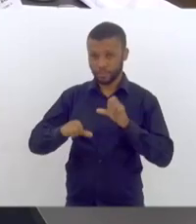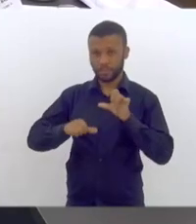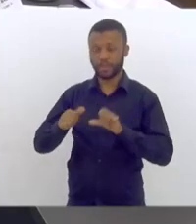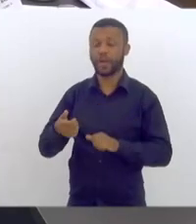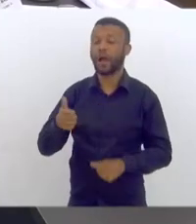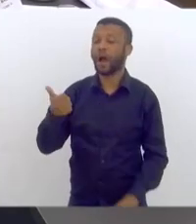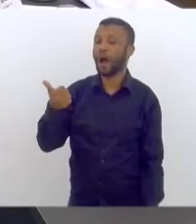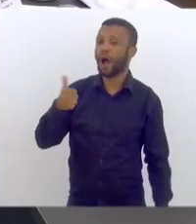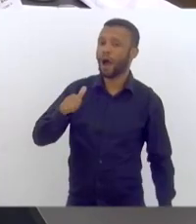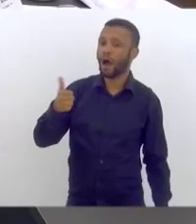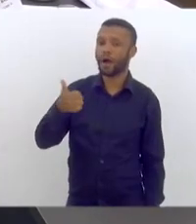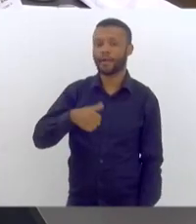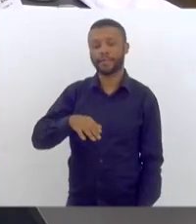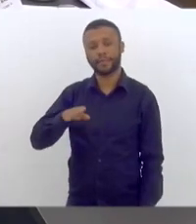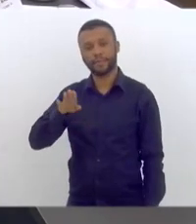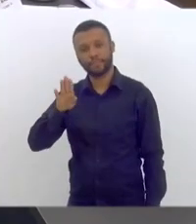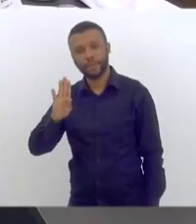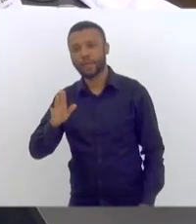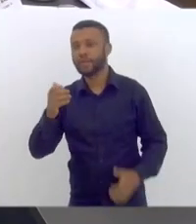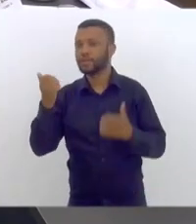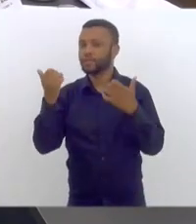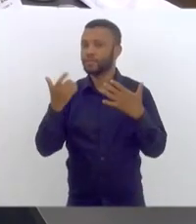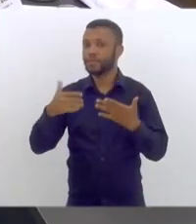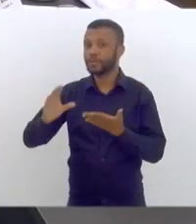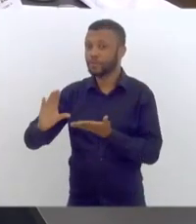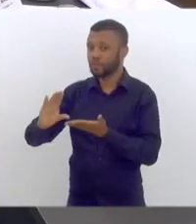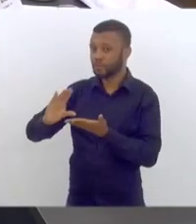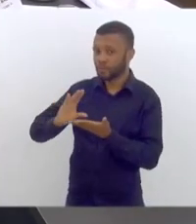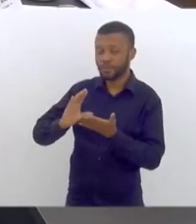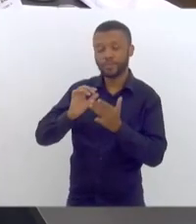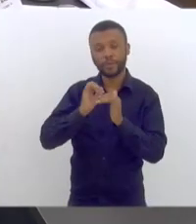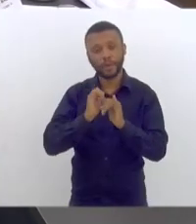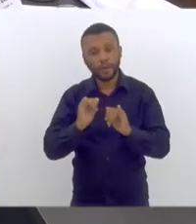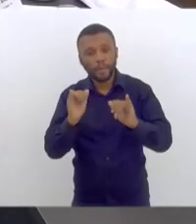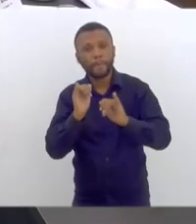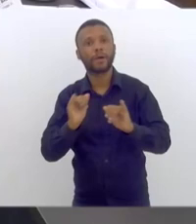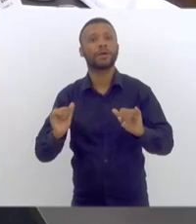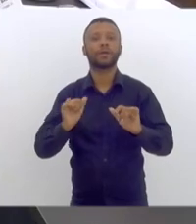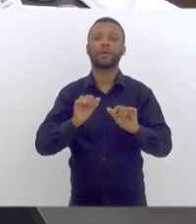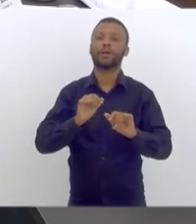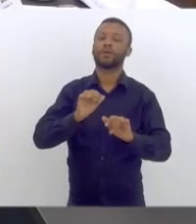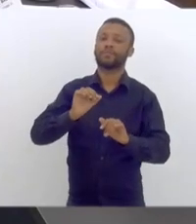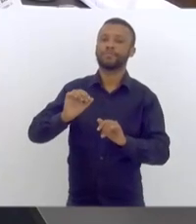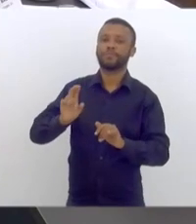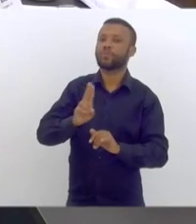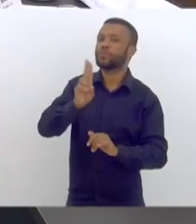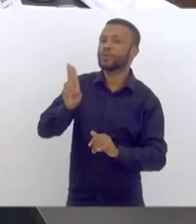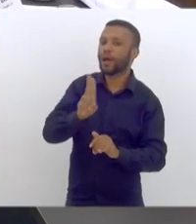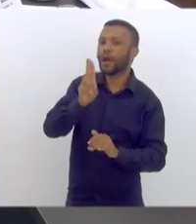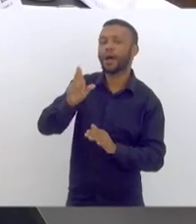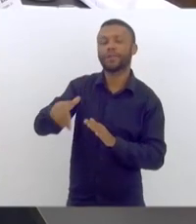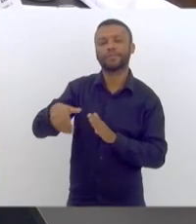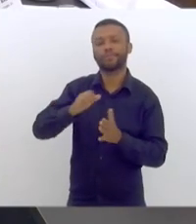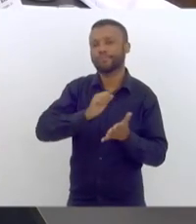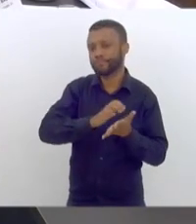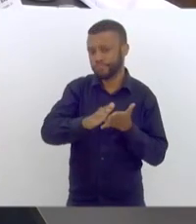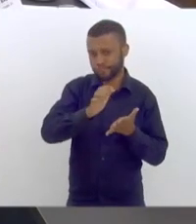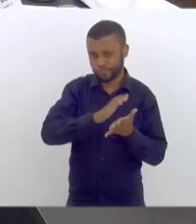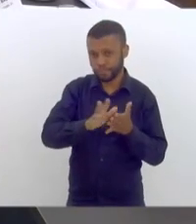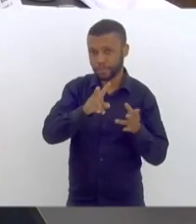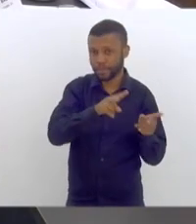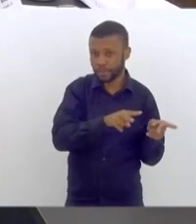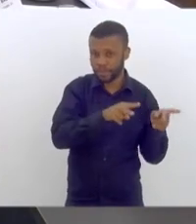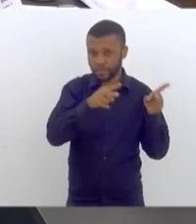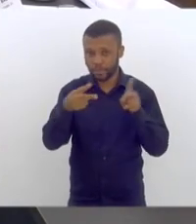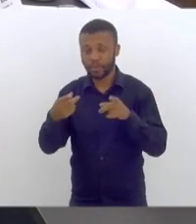fala dos recursos que não foram utilizados em cada exercício Eles serão transferidos para o exercício seguinte